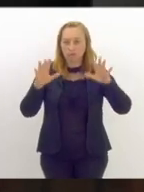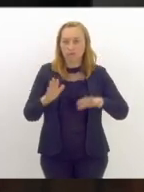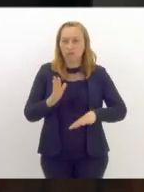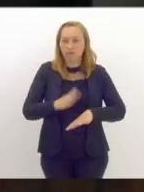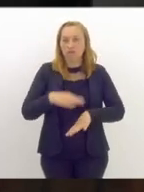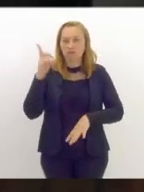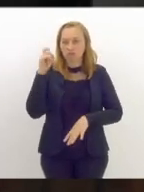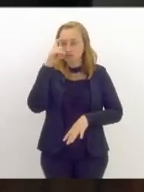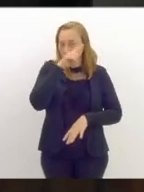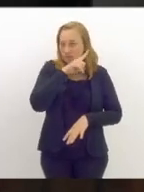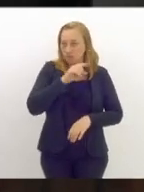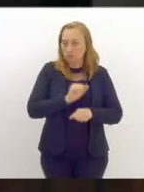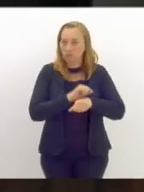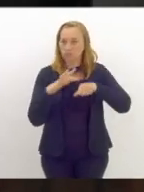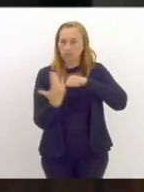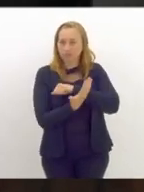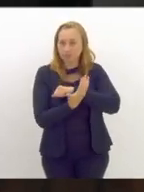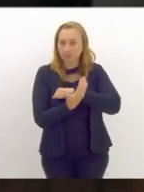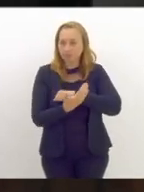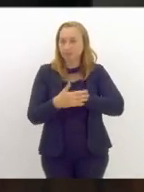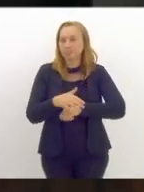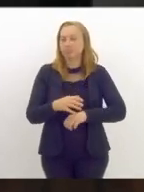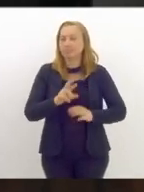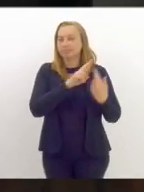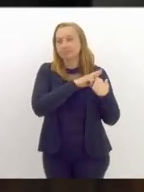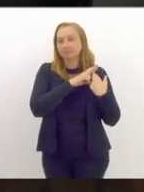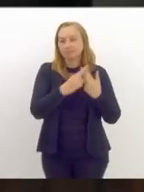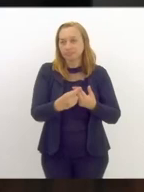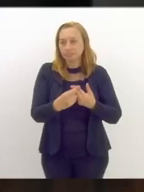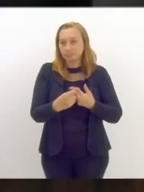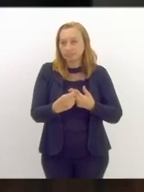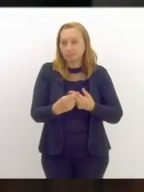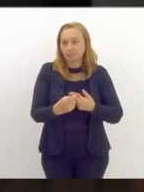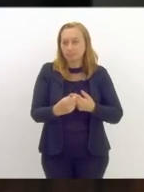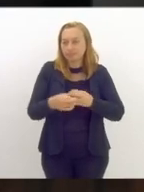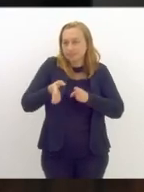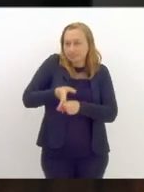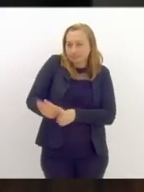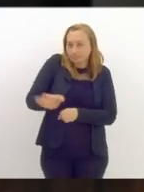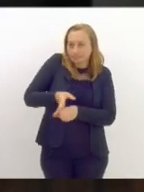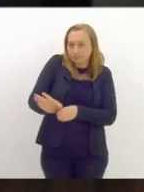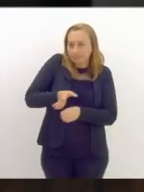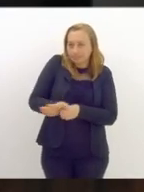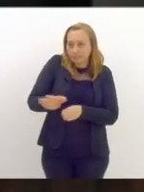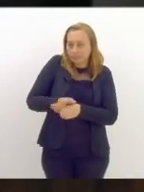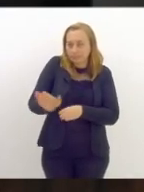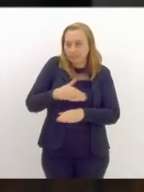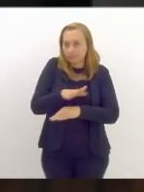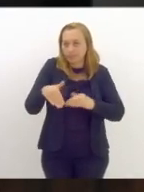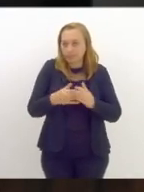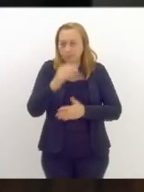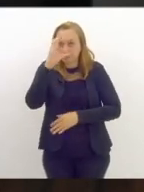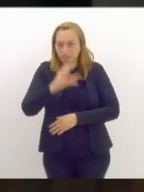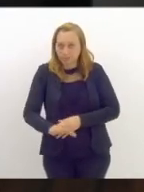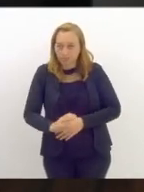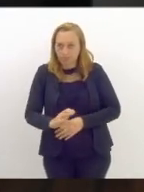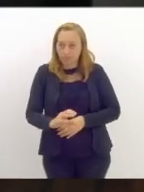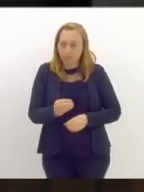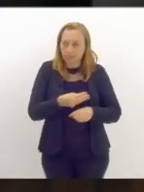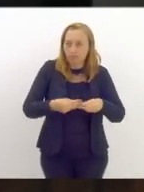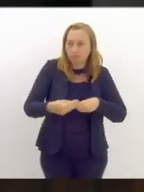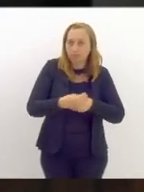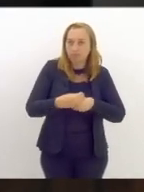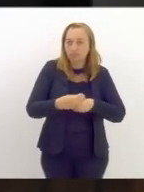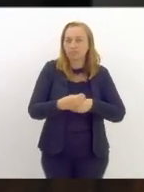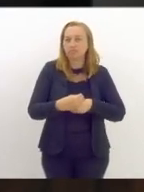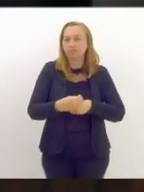da Covid-19. Ele chamou para si a responsabilidade e passou a orientar o cidadão e os municípios quando o cenário